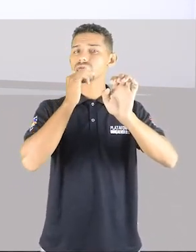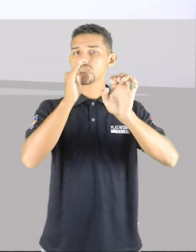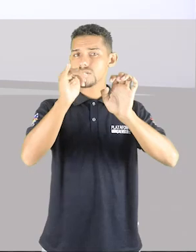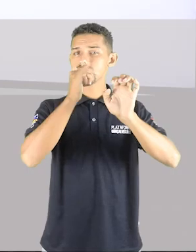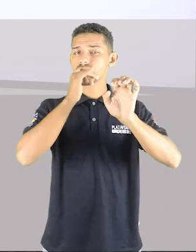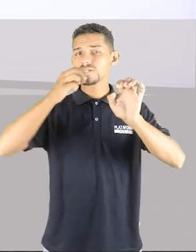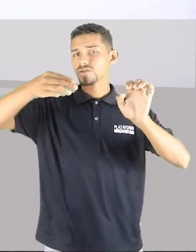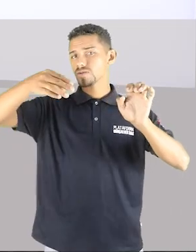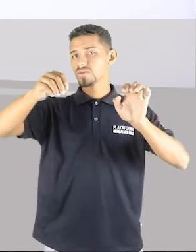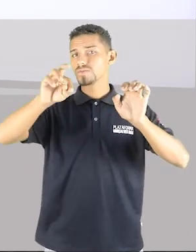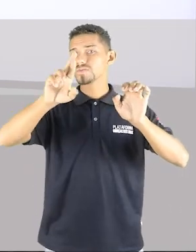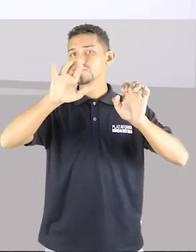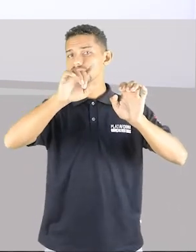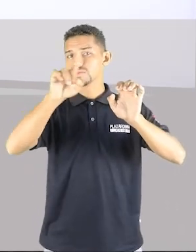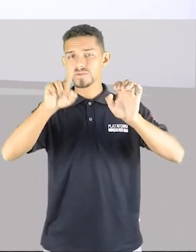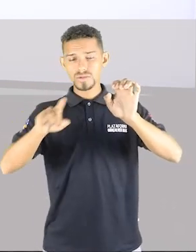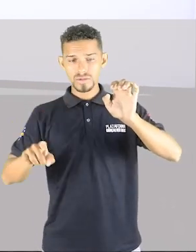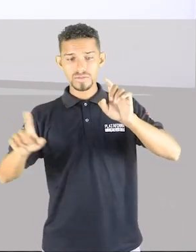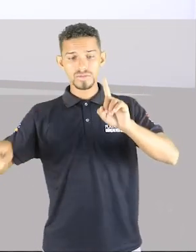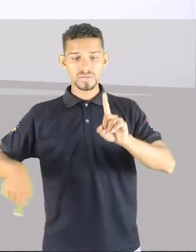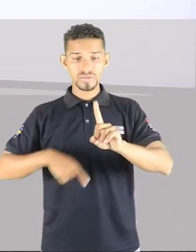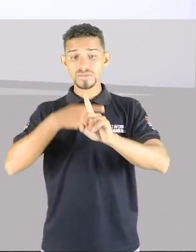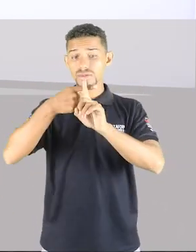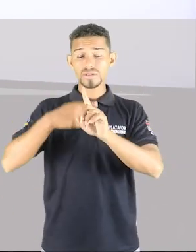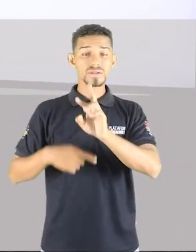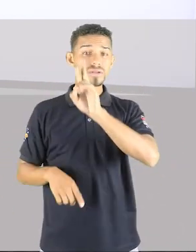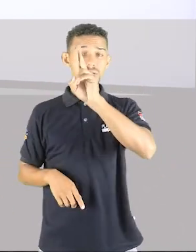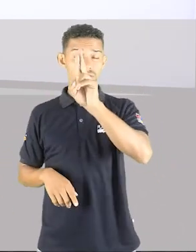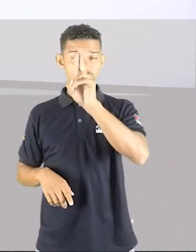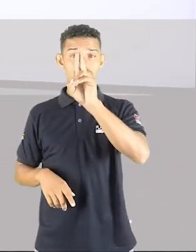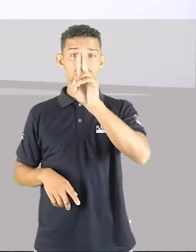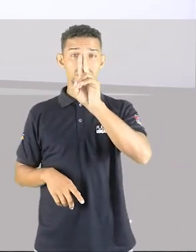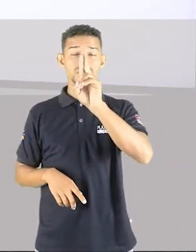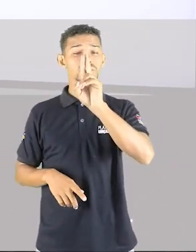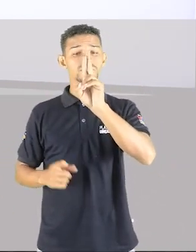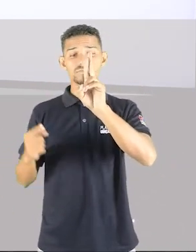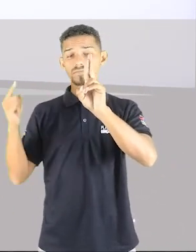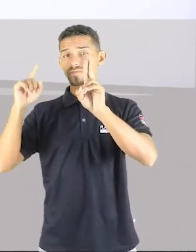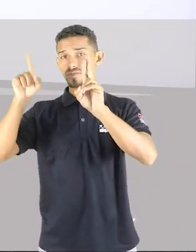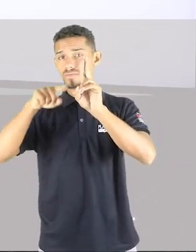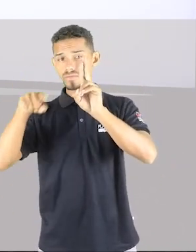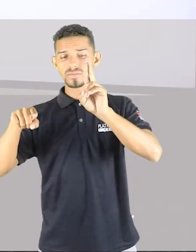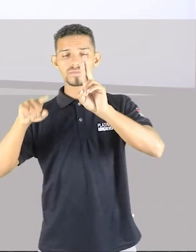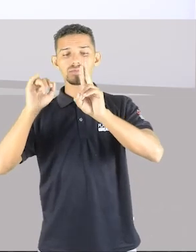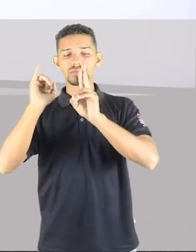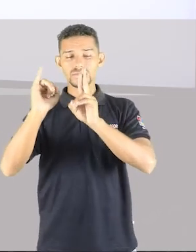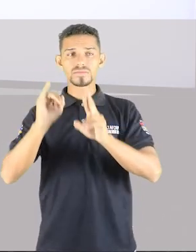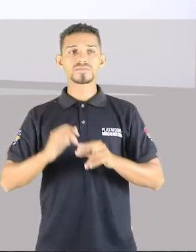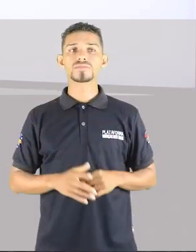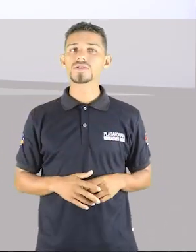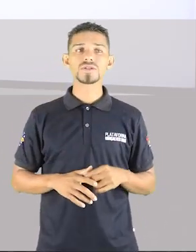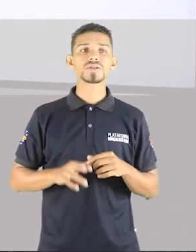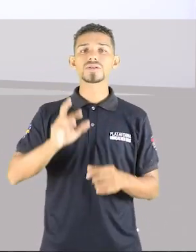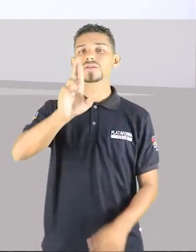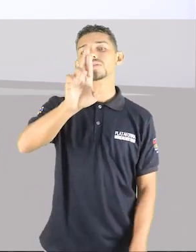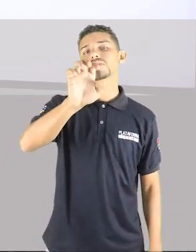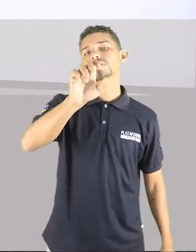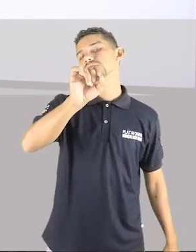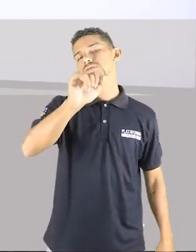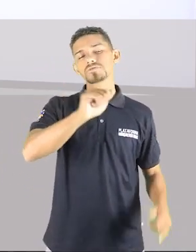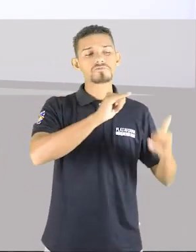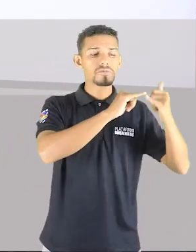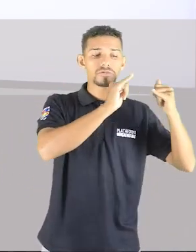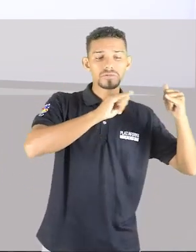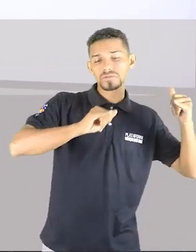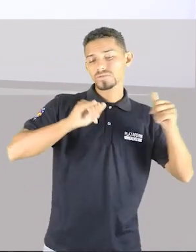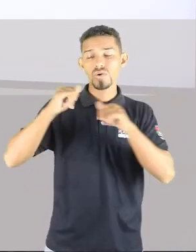eletromotriz mas R resistência interna vezes a corrente e não colocamos a resistência interna que pode ser desse lado